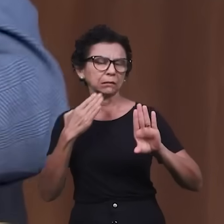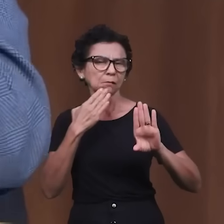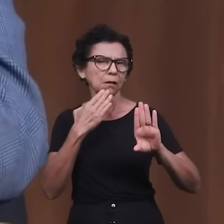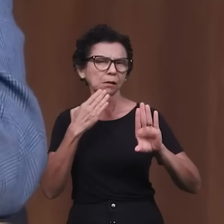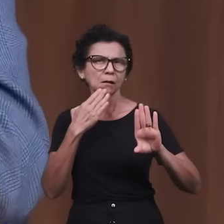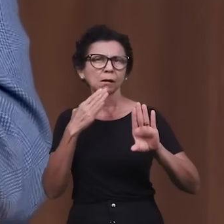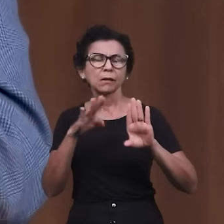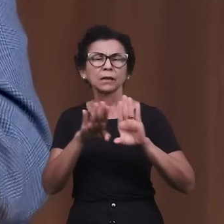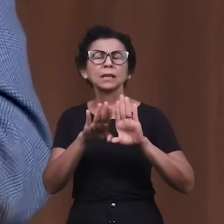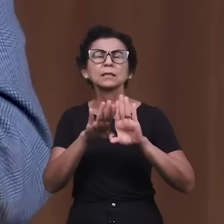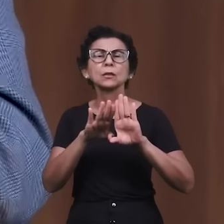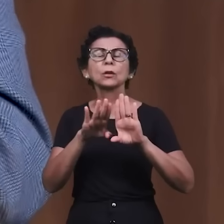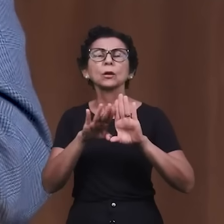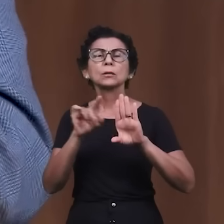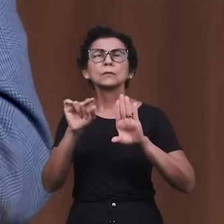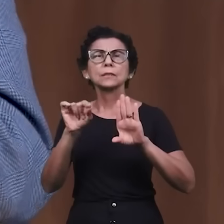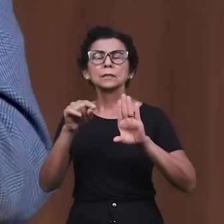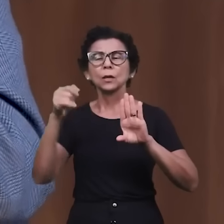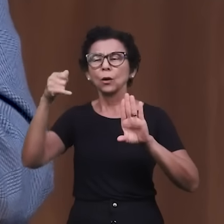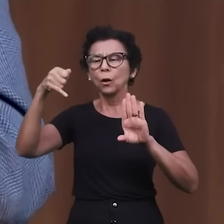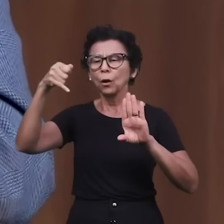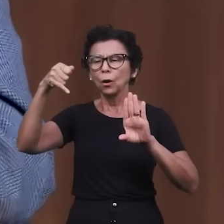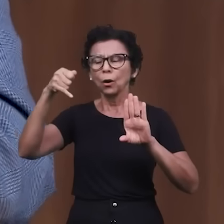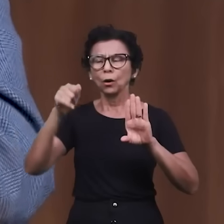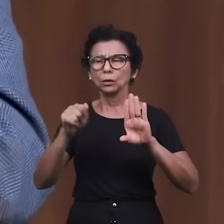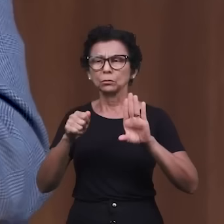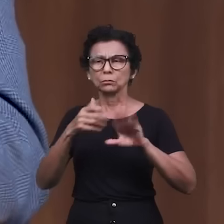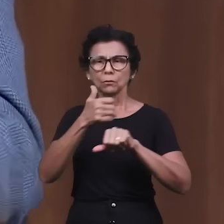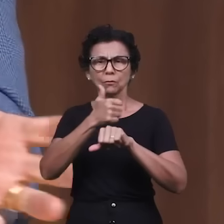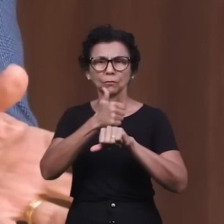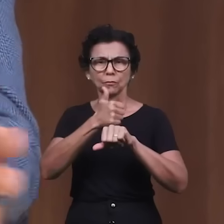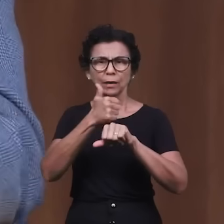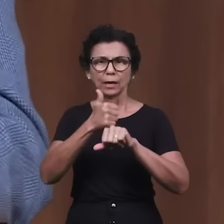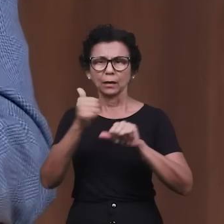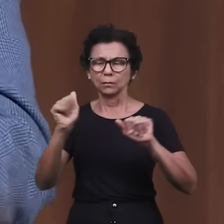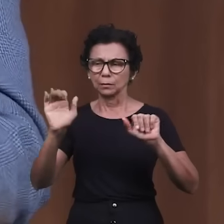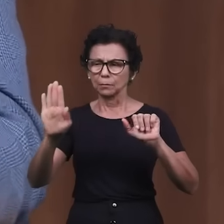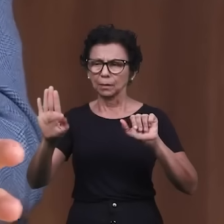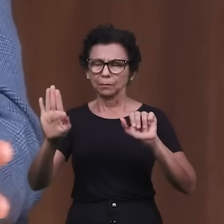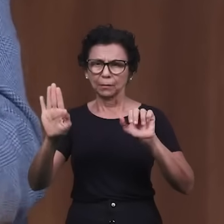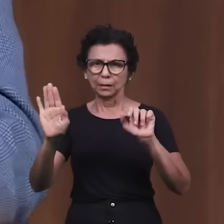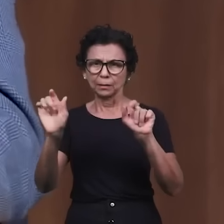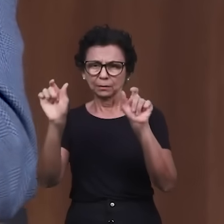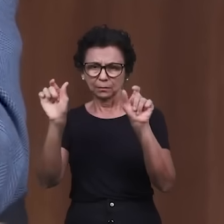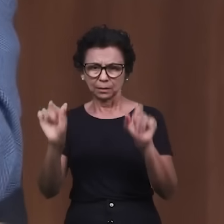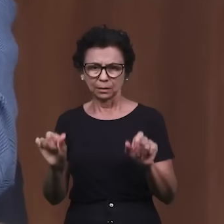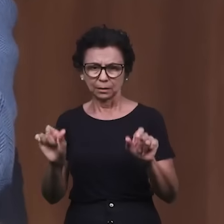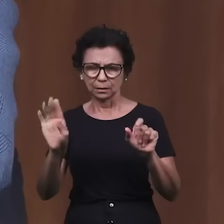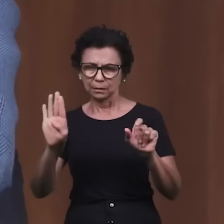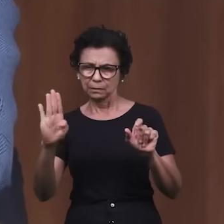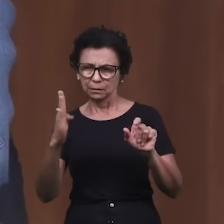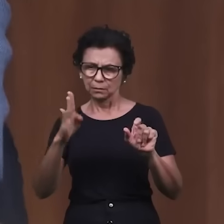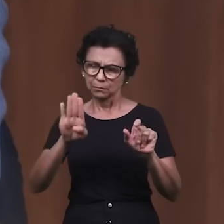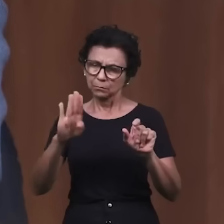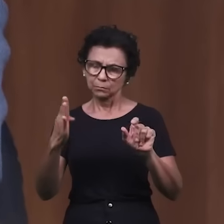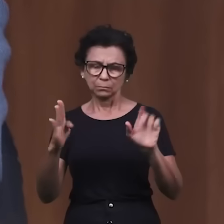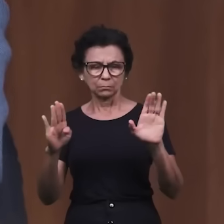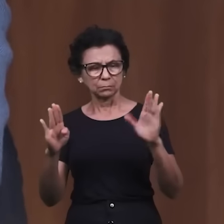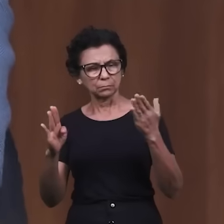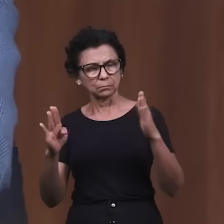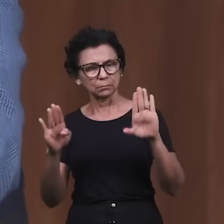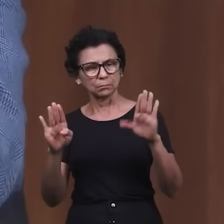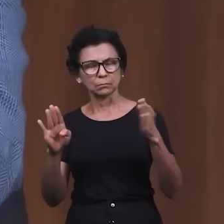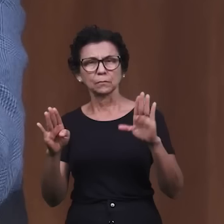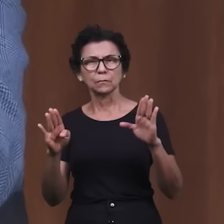na fechadura para parar? Botar óleo, para poder só abrir mais, entendeu? O que o senhor está mostrando? A porta está abrindo